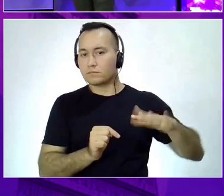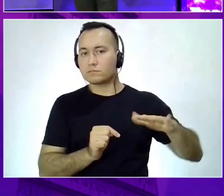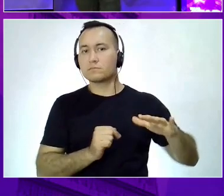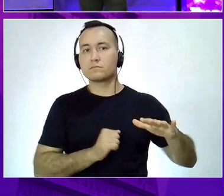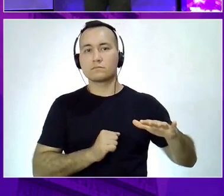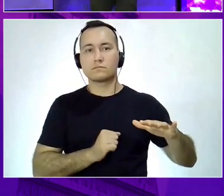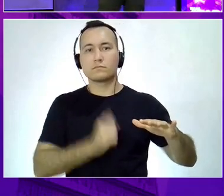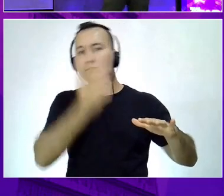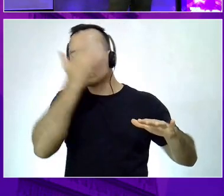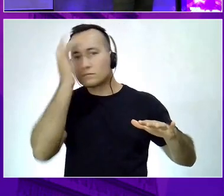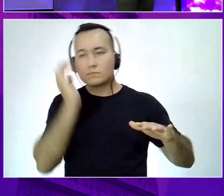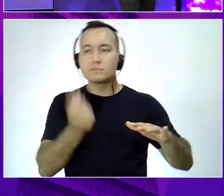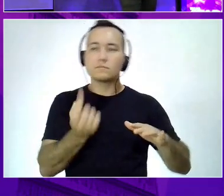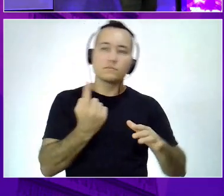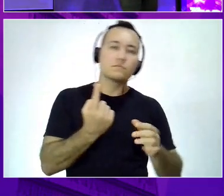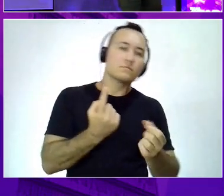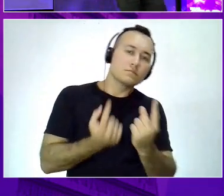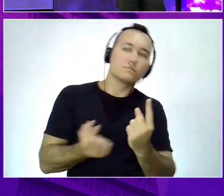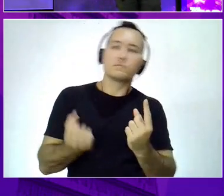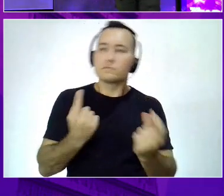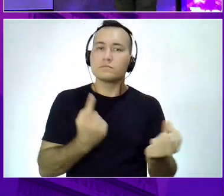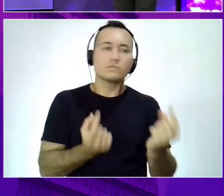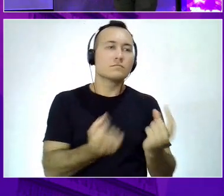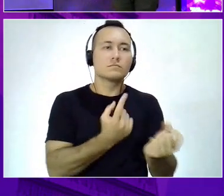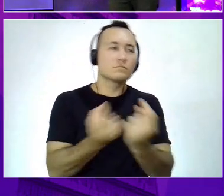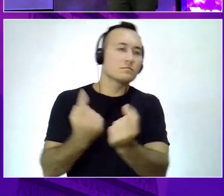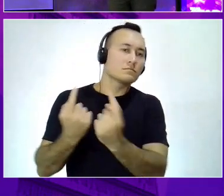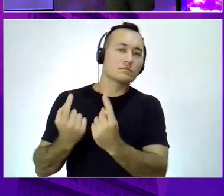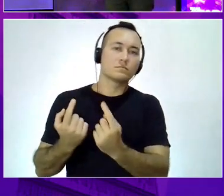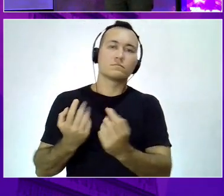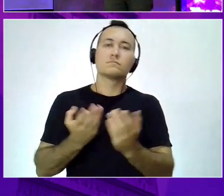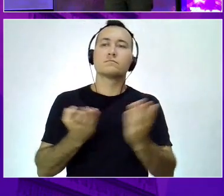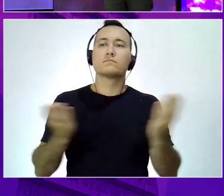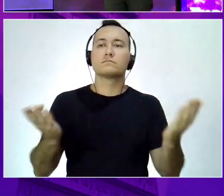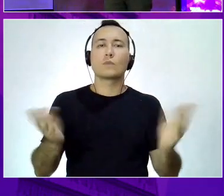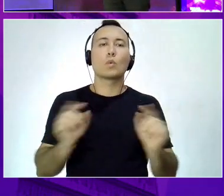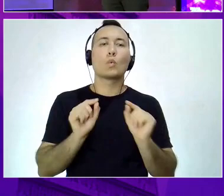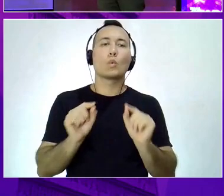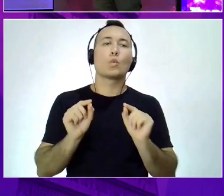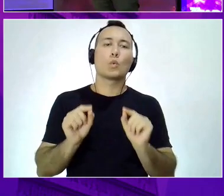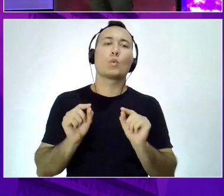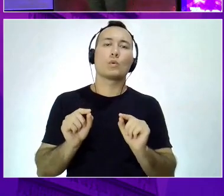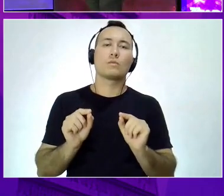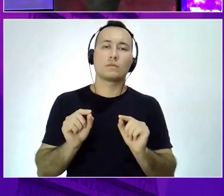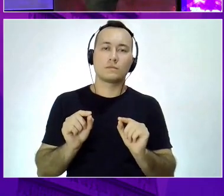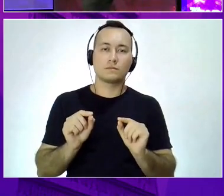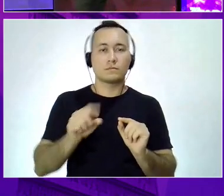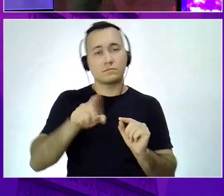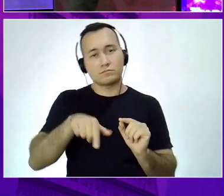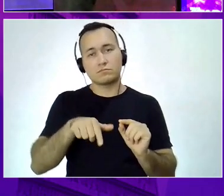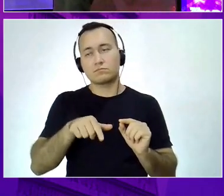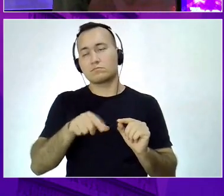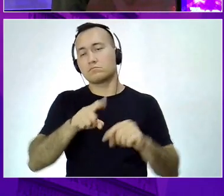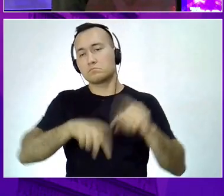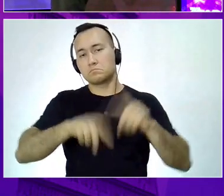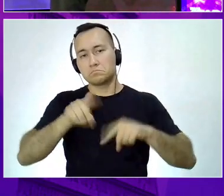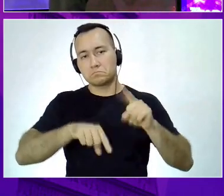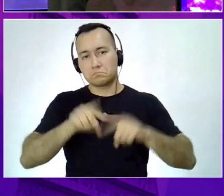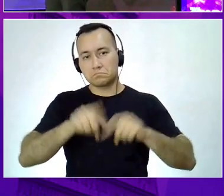poucas pessoas, uma amostragem muito pequena, tem ou trabalha com um produto que tem um nível